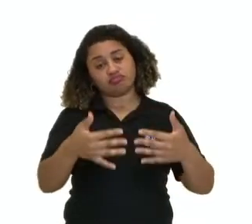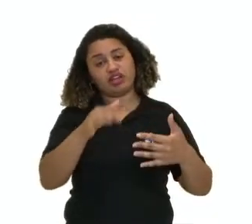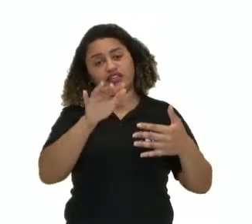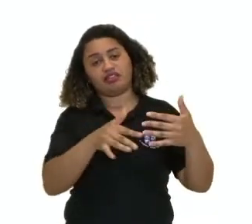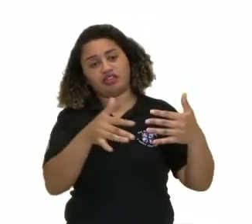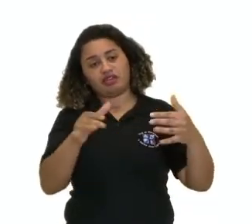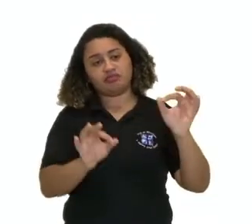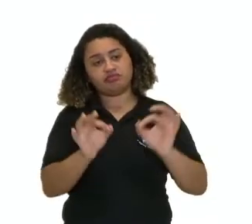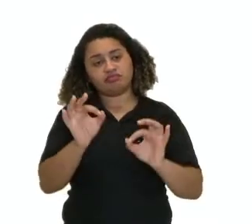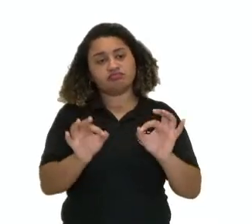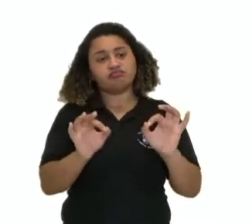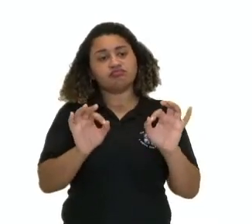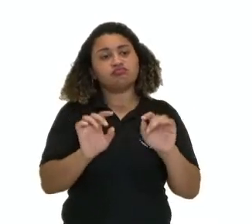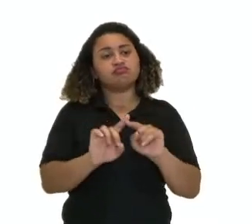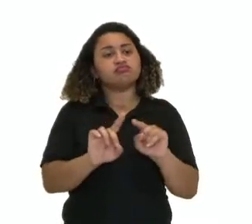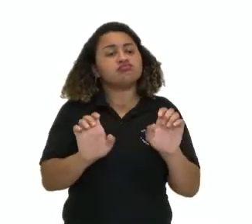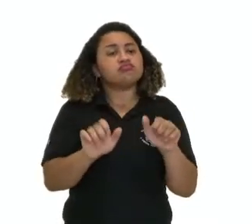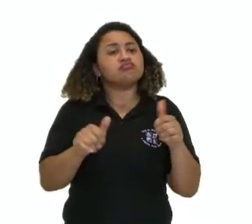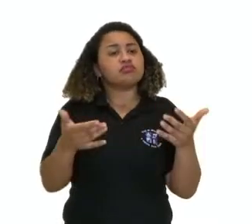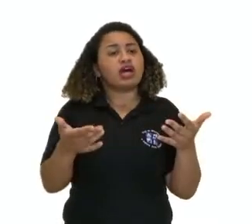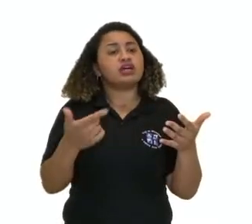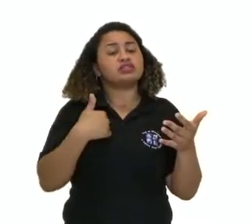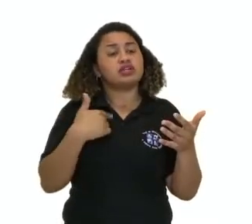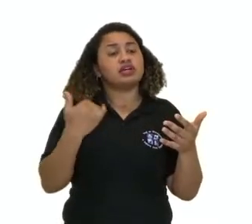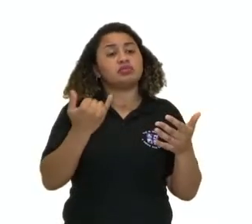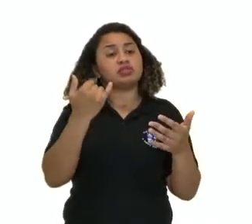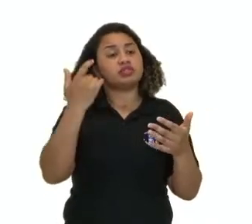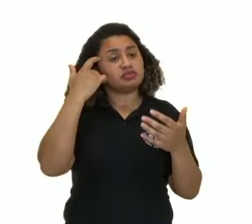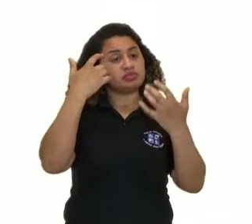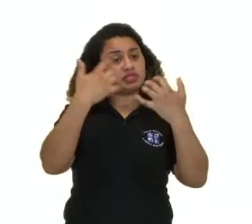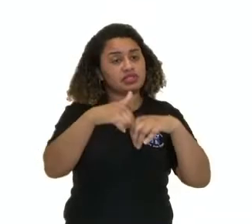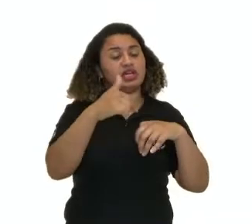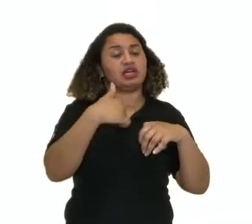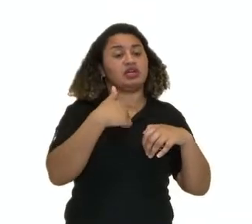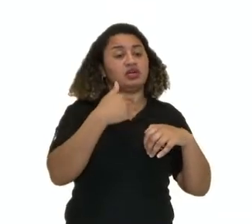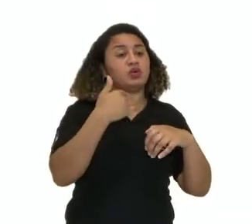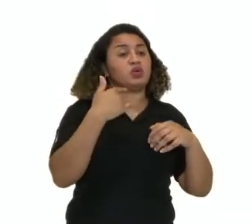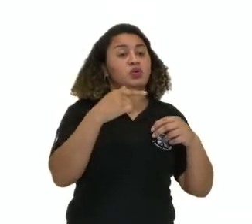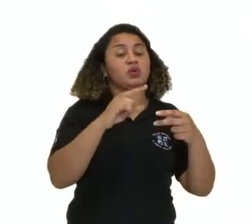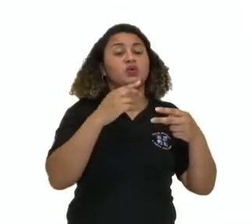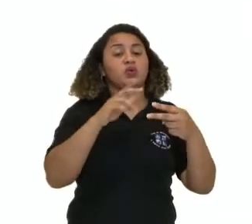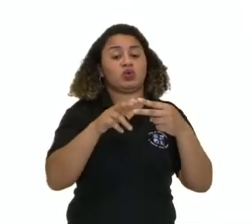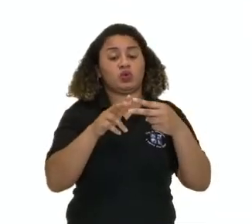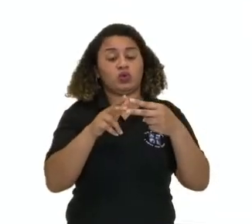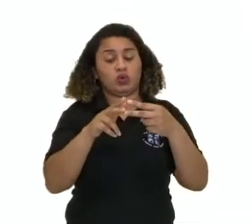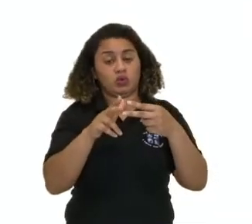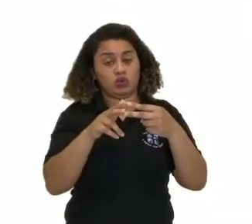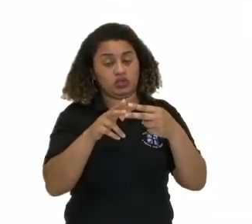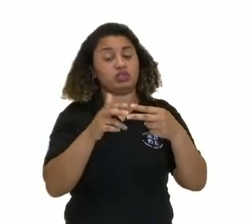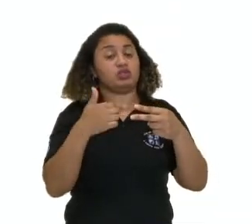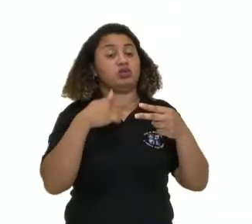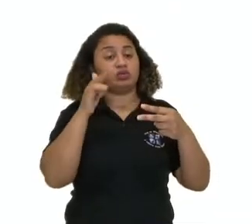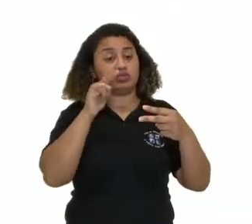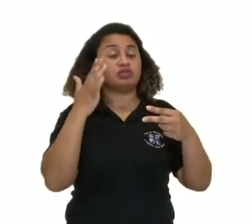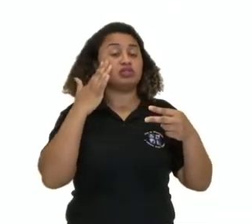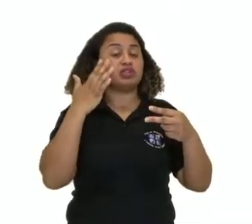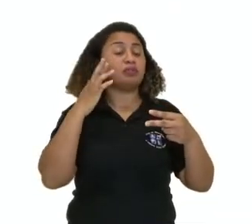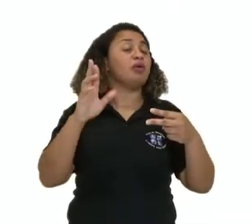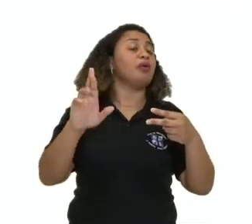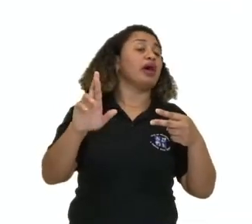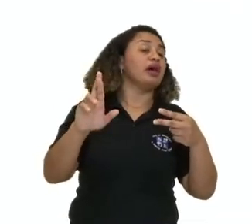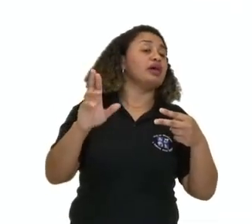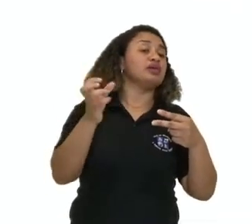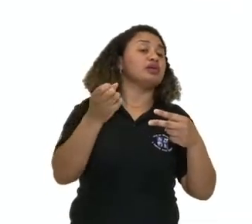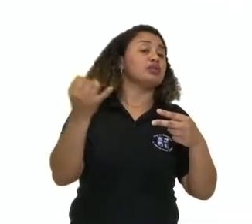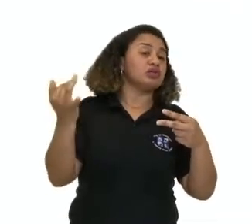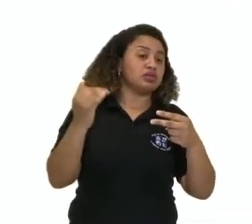né? Para isso, pessoal, basta pensar que se eu conheço dois elementos, eu já consigo descobrir a razão. Ou